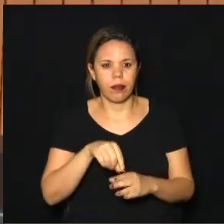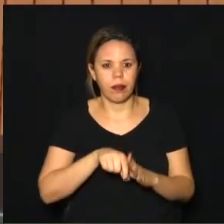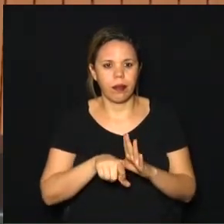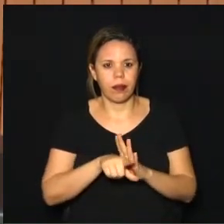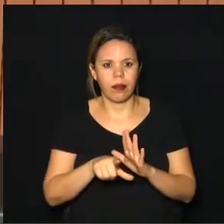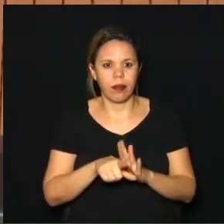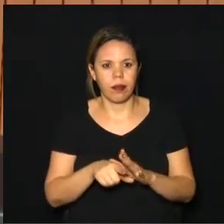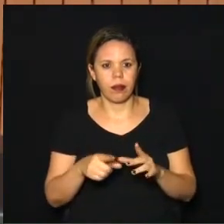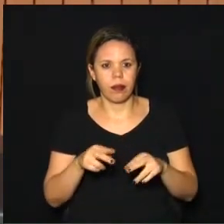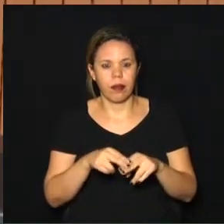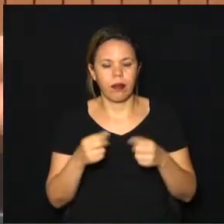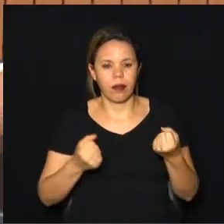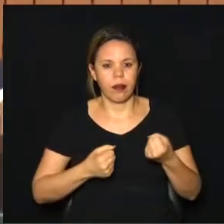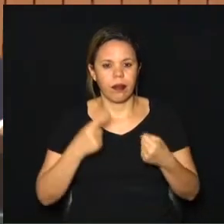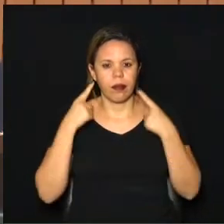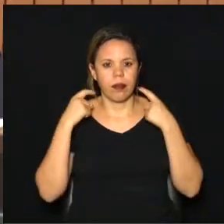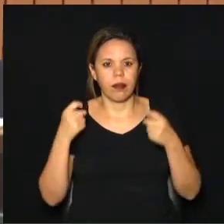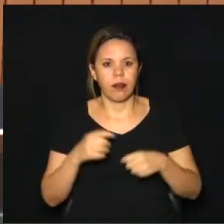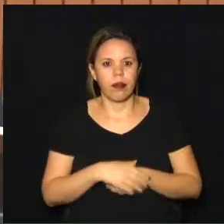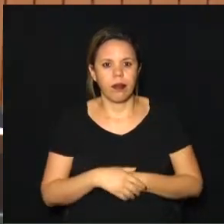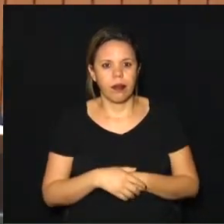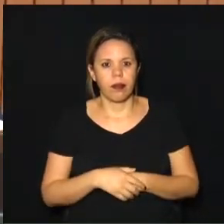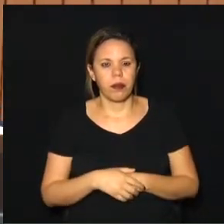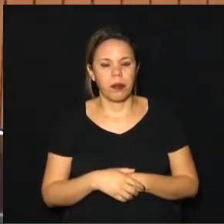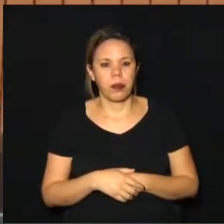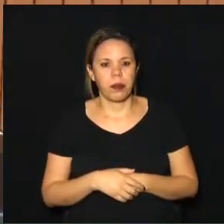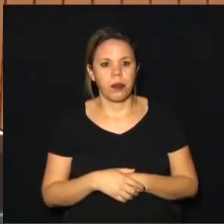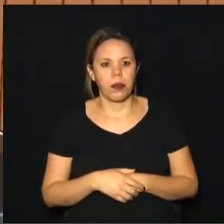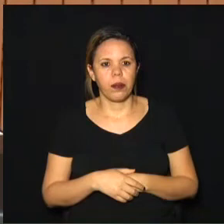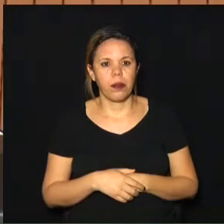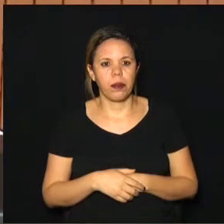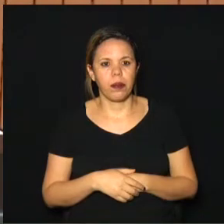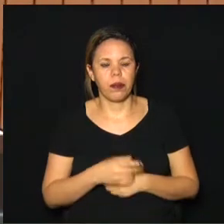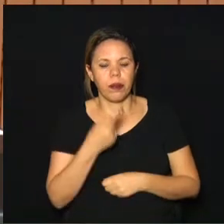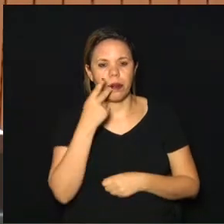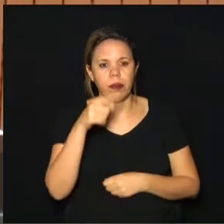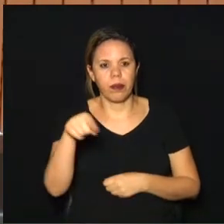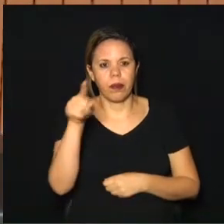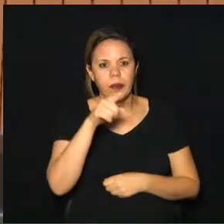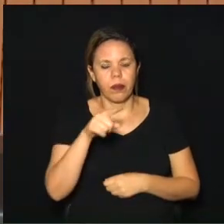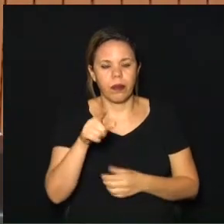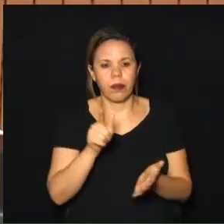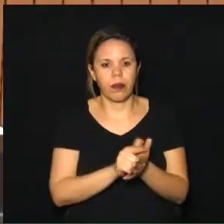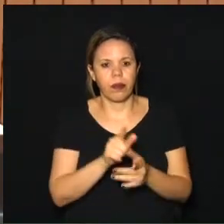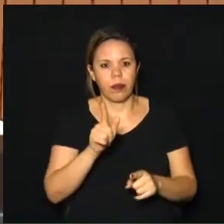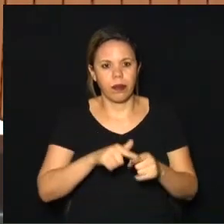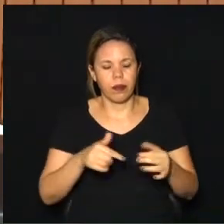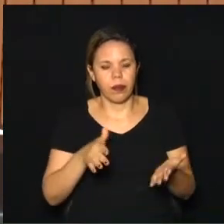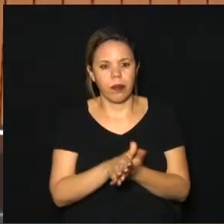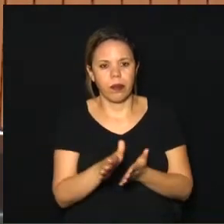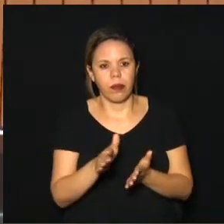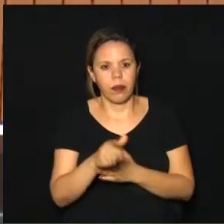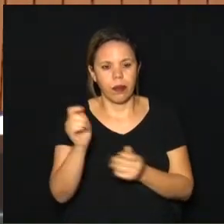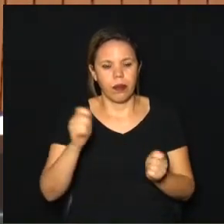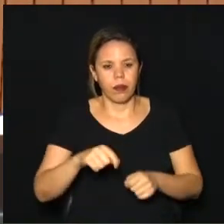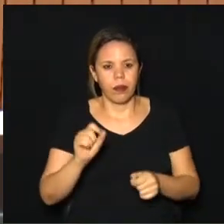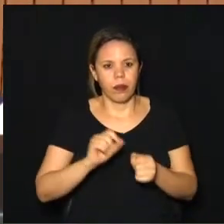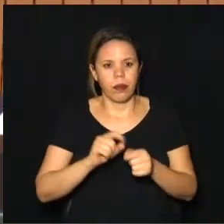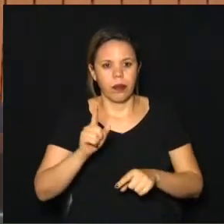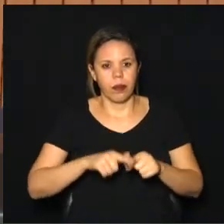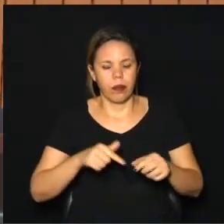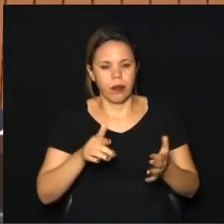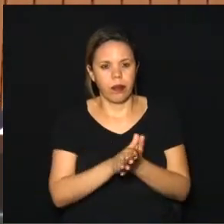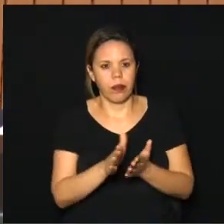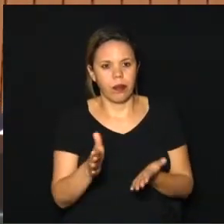carros de som. Bom, eu falei para vocês dos santinhos, né, agora há pouco, então você pode fazer material